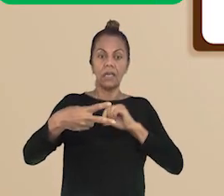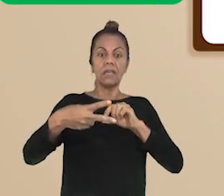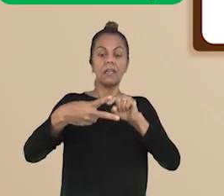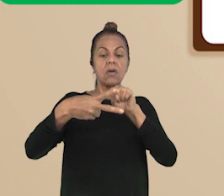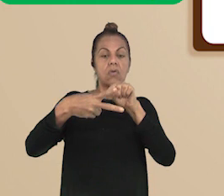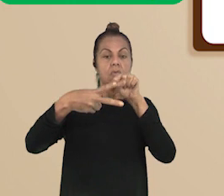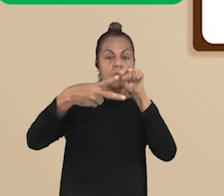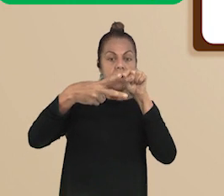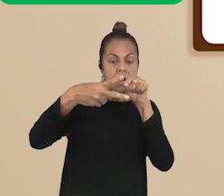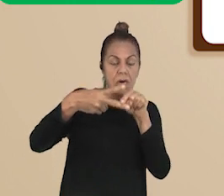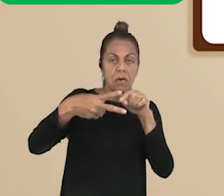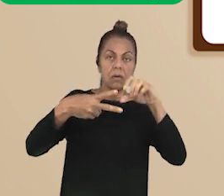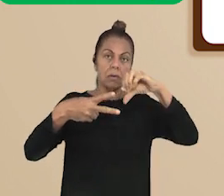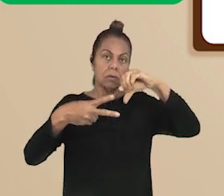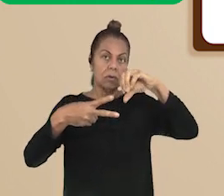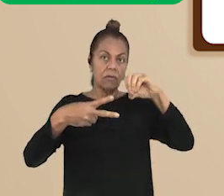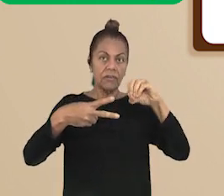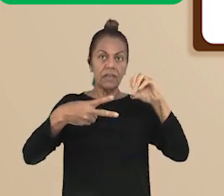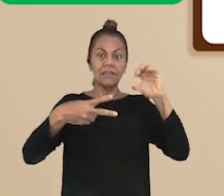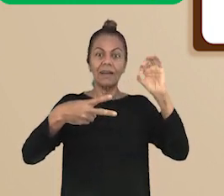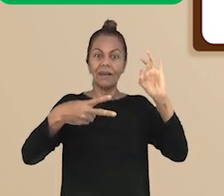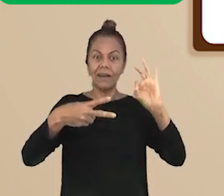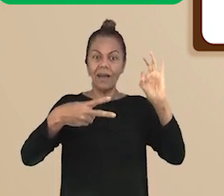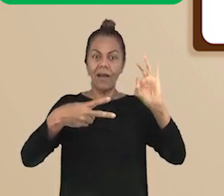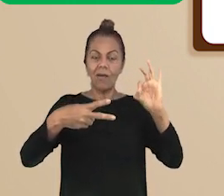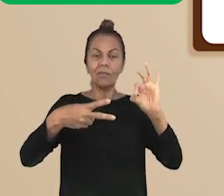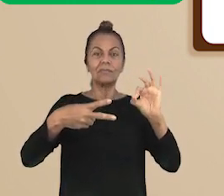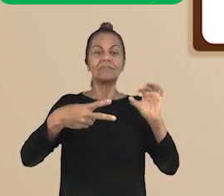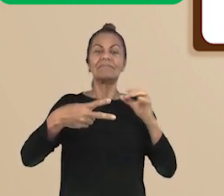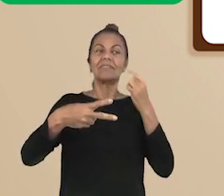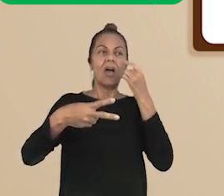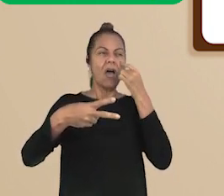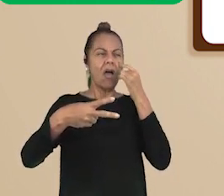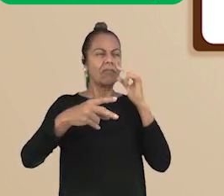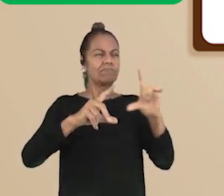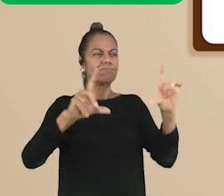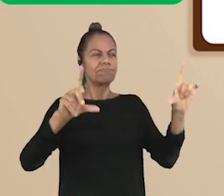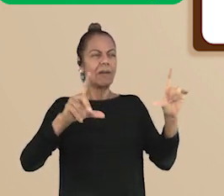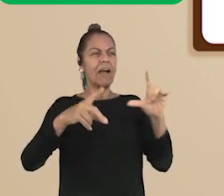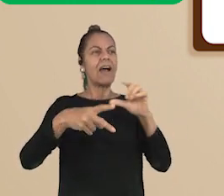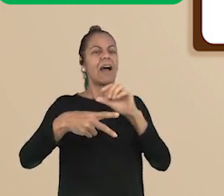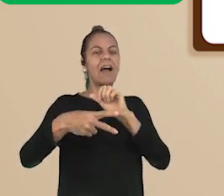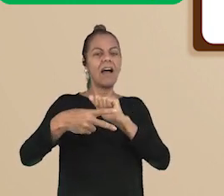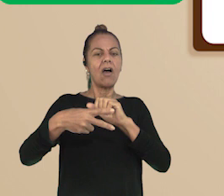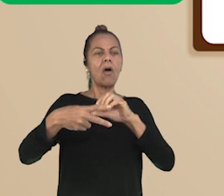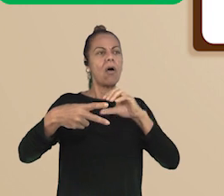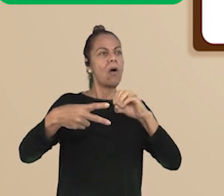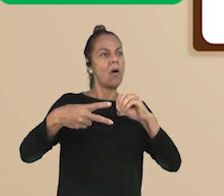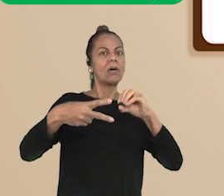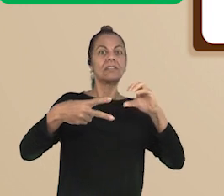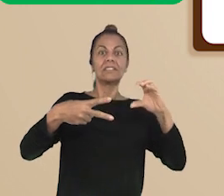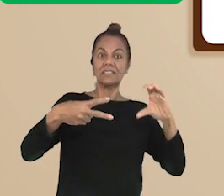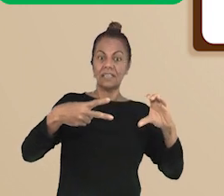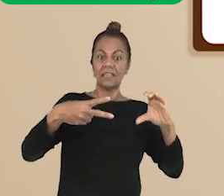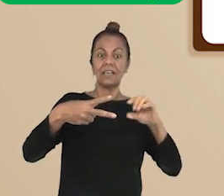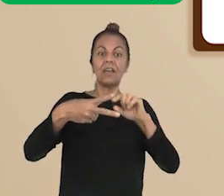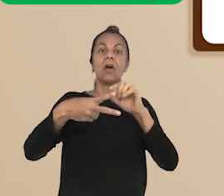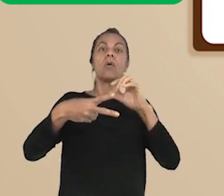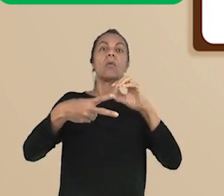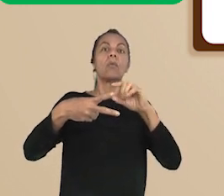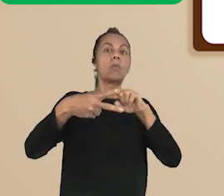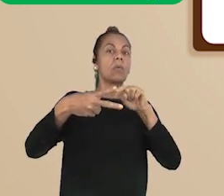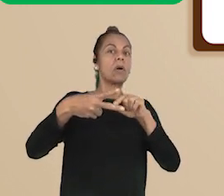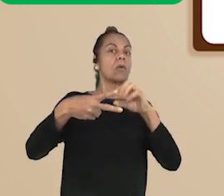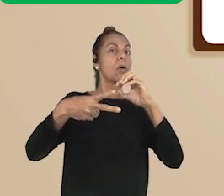possui um ângulo reto, um ângulo de 90 graus. Como podemos ver no triângulo AOC, que o